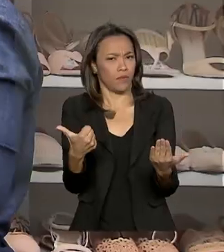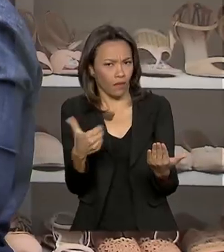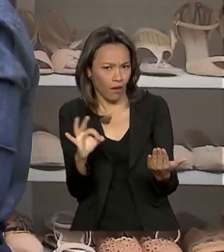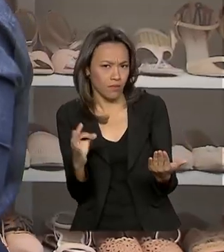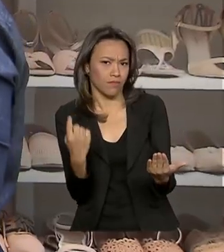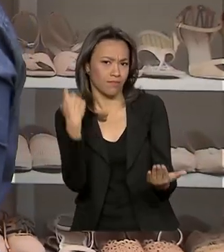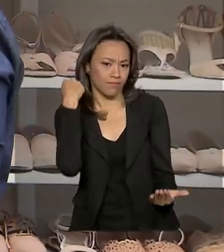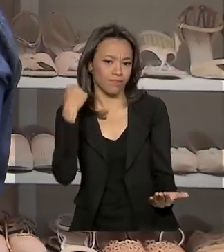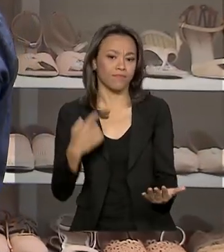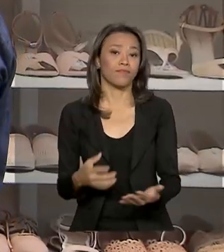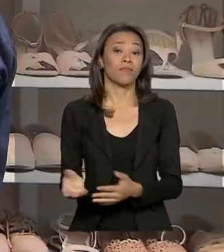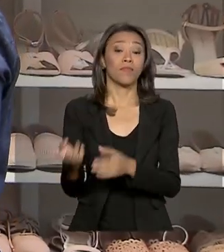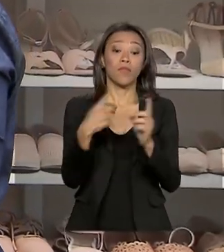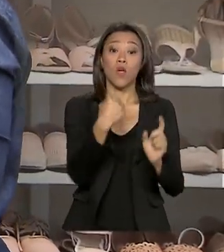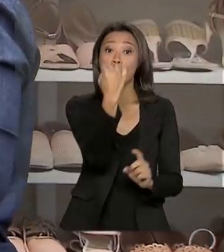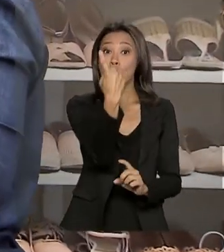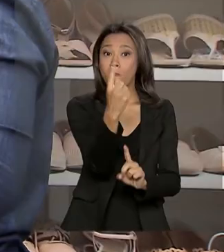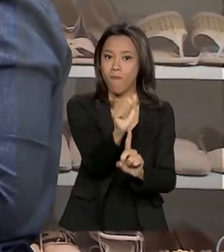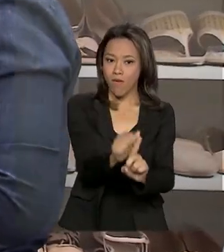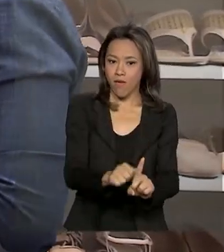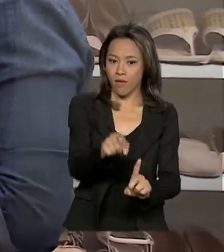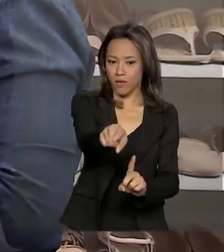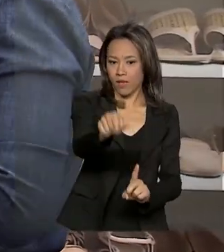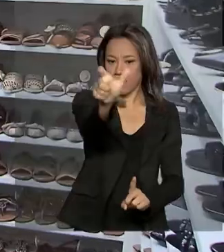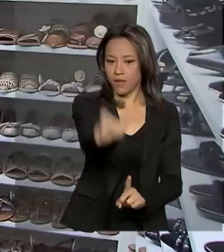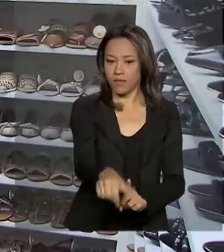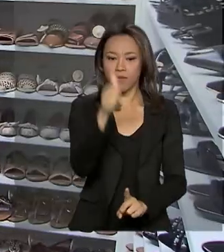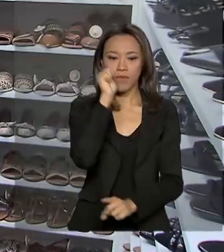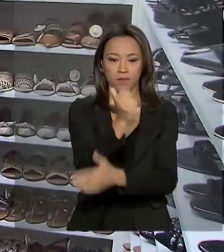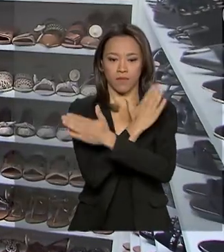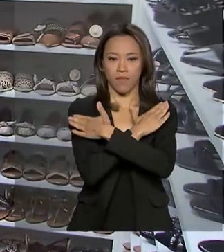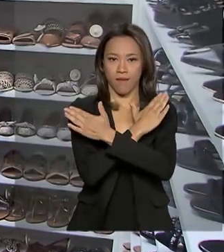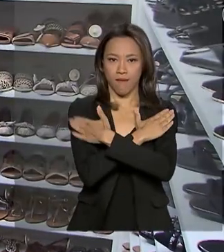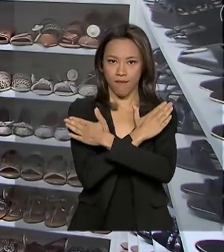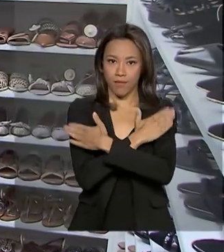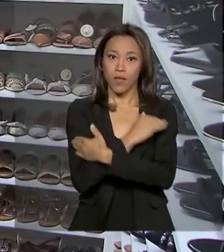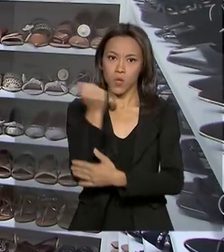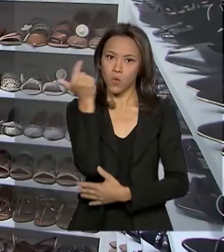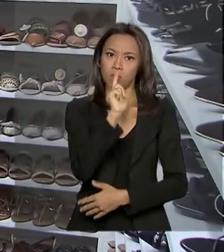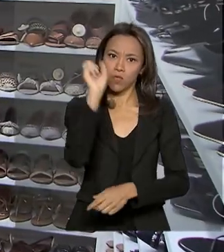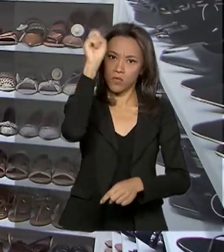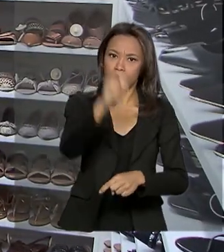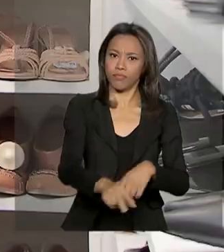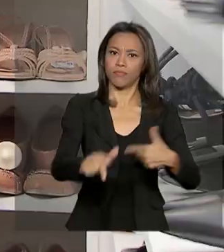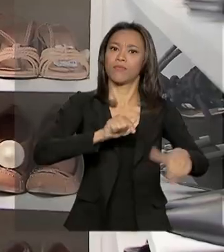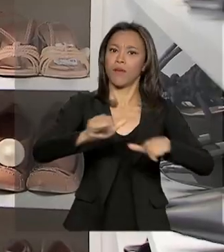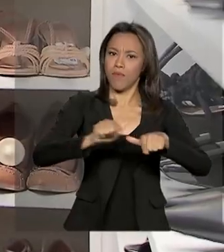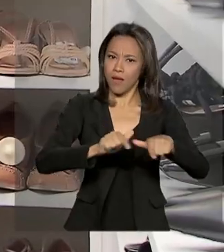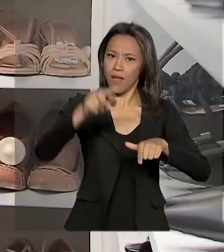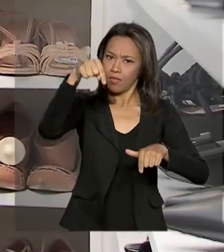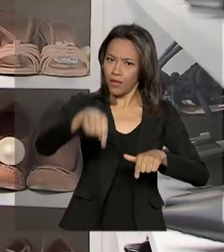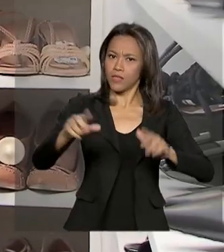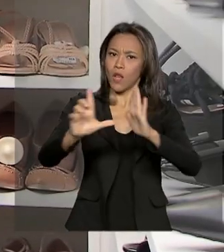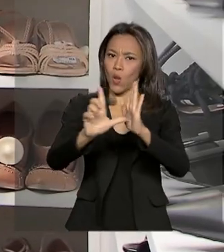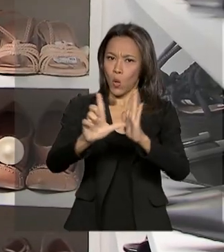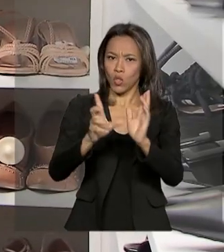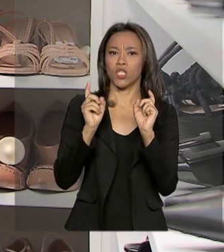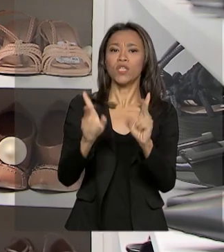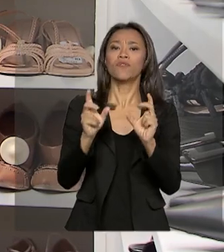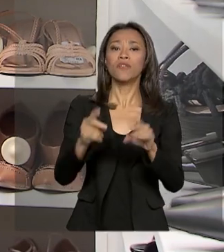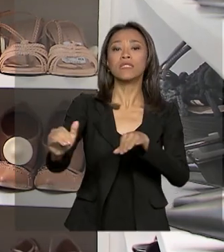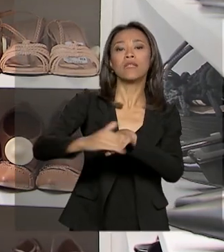menos de um mês após ficar desempregada paula conseguiu uma vaga nesta loja de sapatos na experiência como